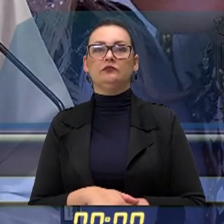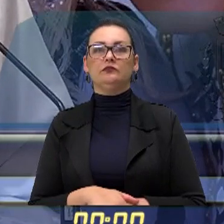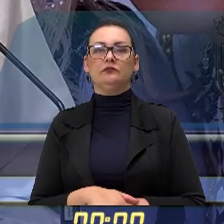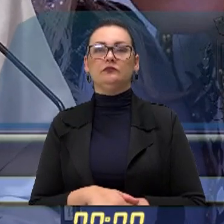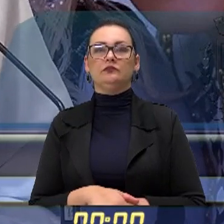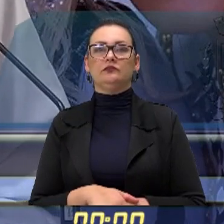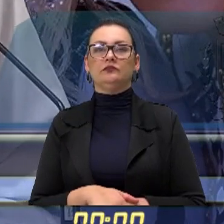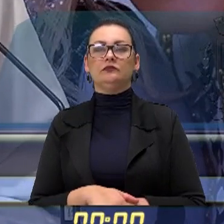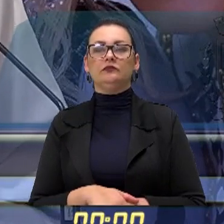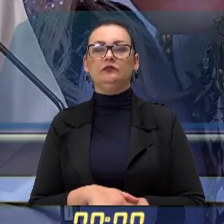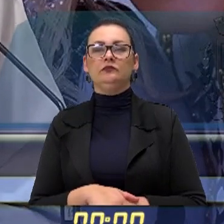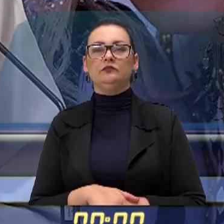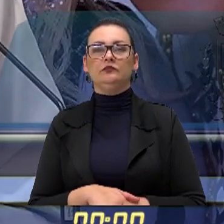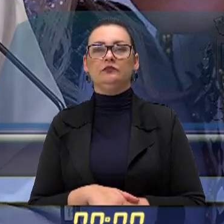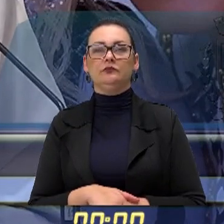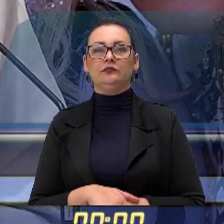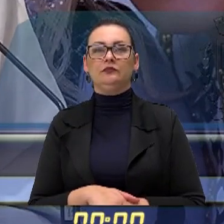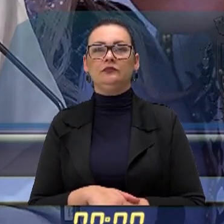liderança, por favor, nosso líder.